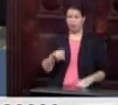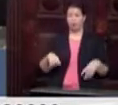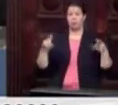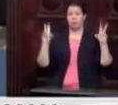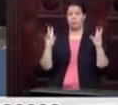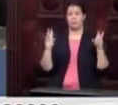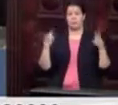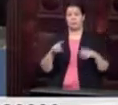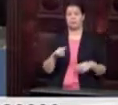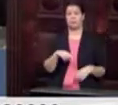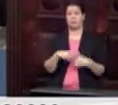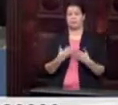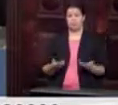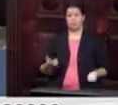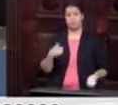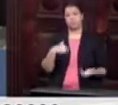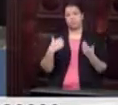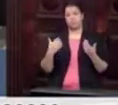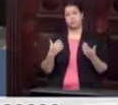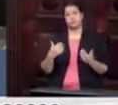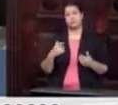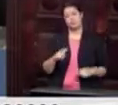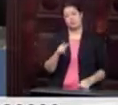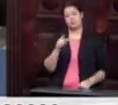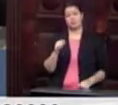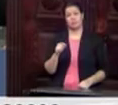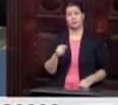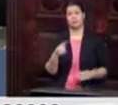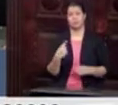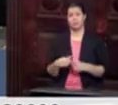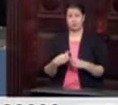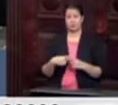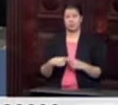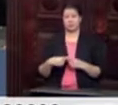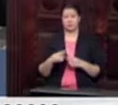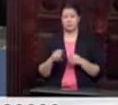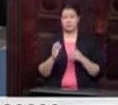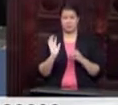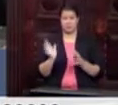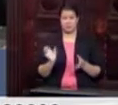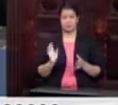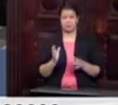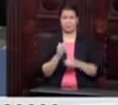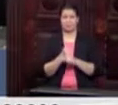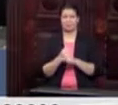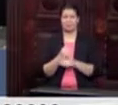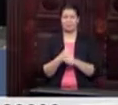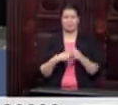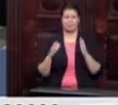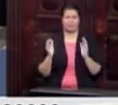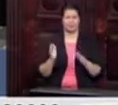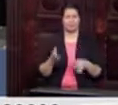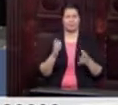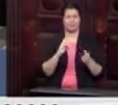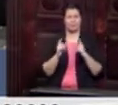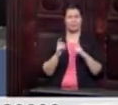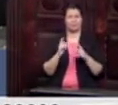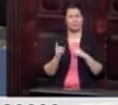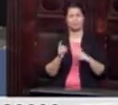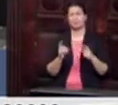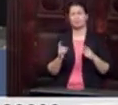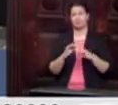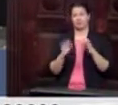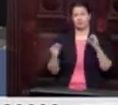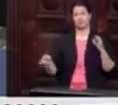senhores deputados, que eu gostaria de destacar, porque nós tivemos amplos debates naquela época, foi assumido um compromisso,